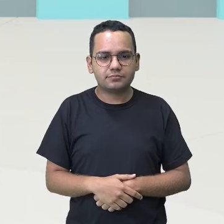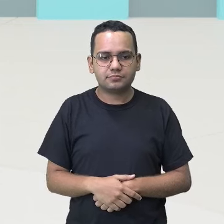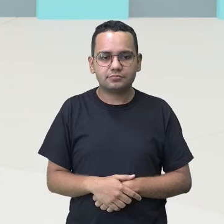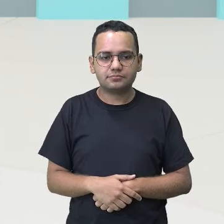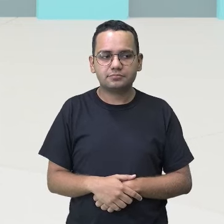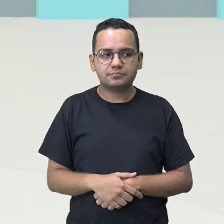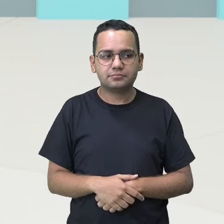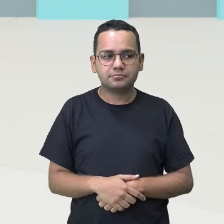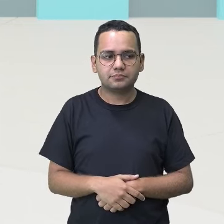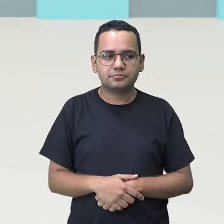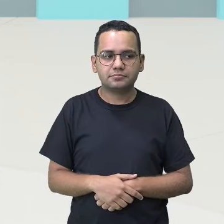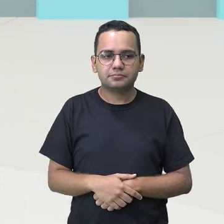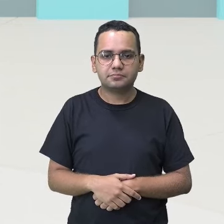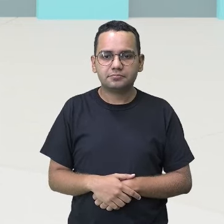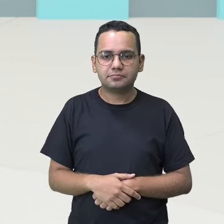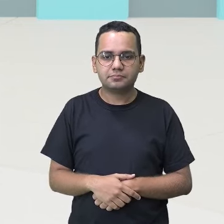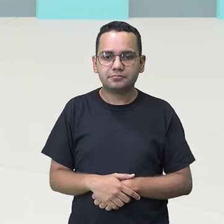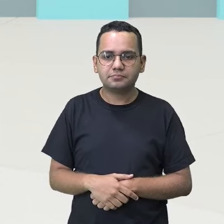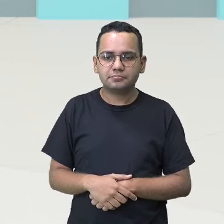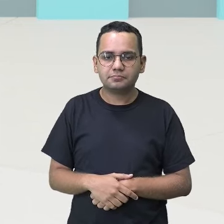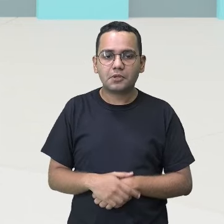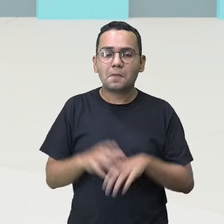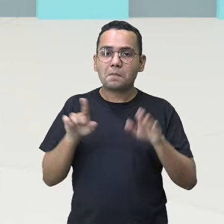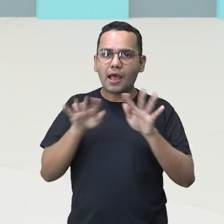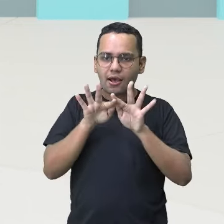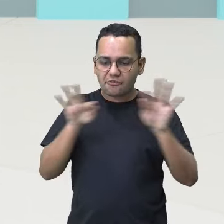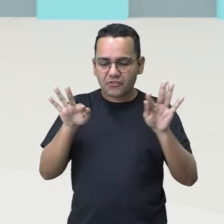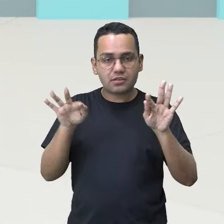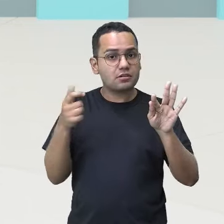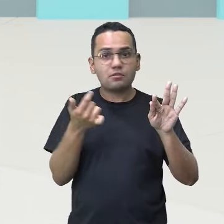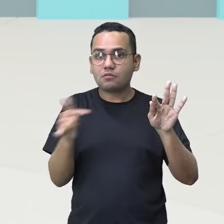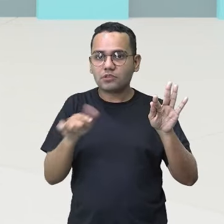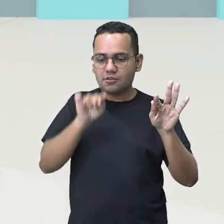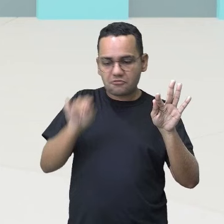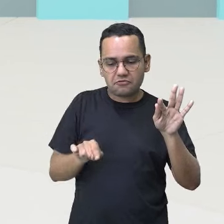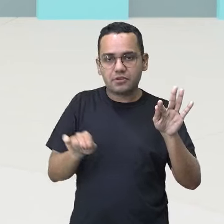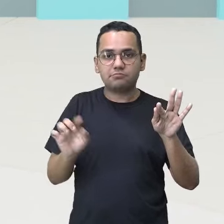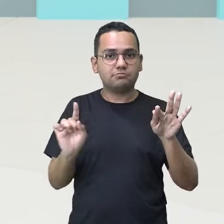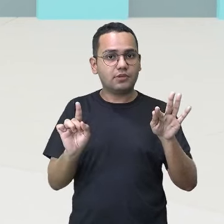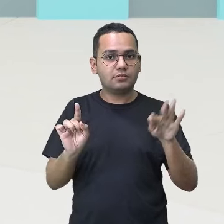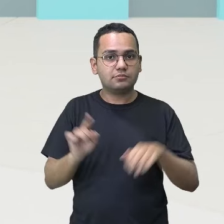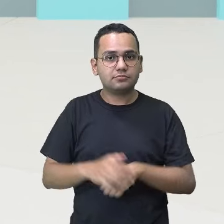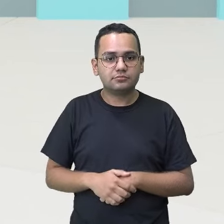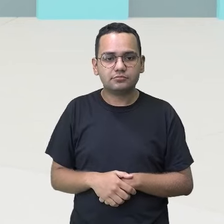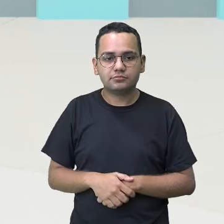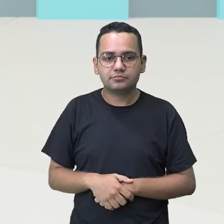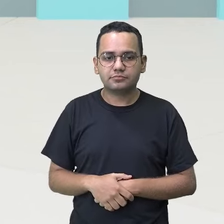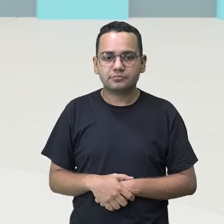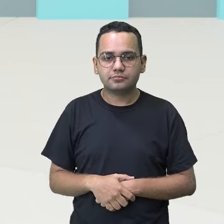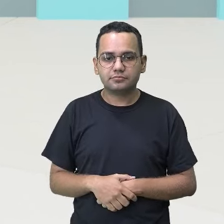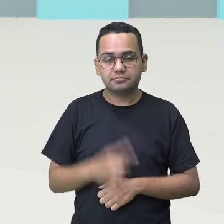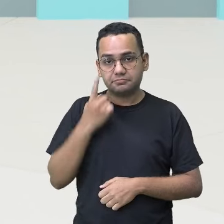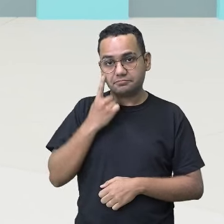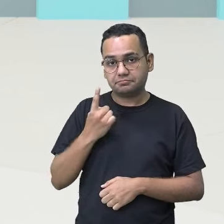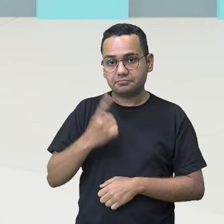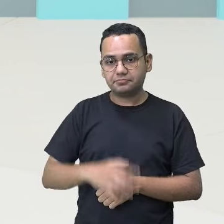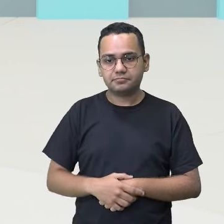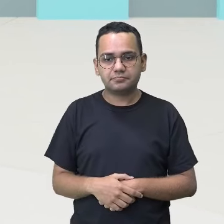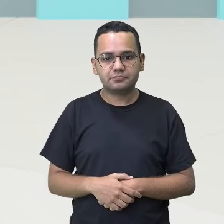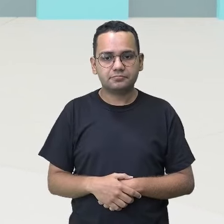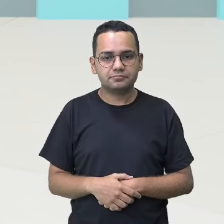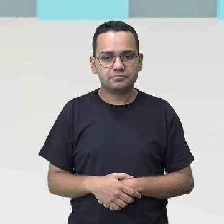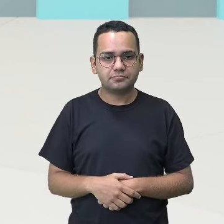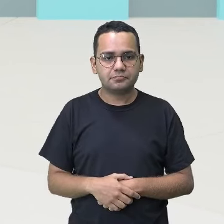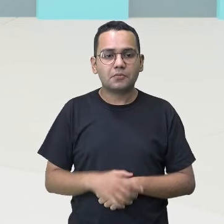frase em destaque não vem com vírgulas então que amei e que comprei não está com vírgulas Então as